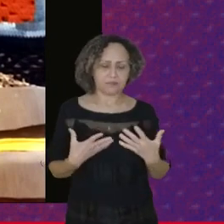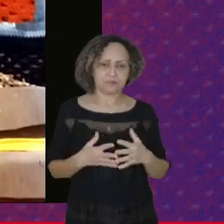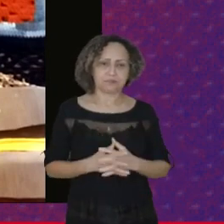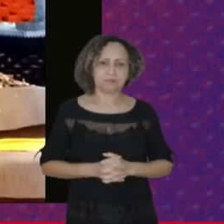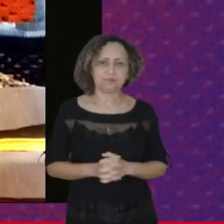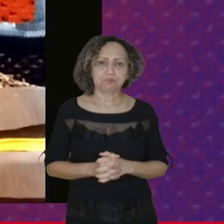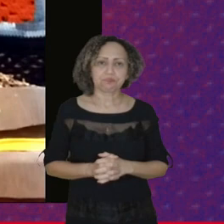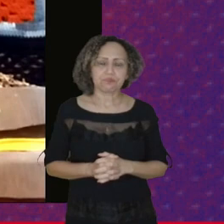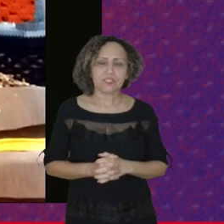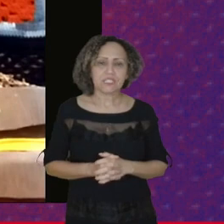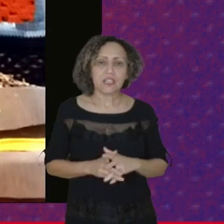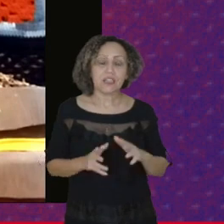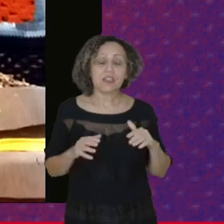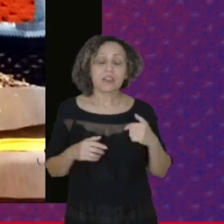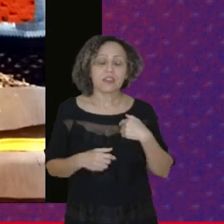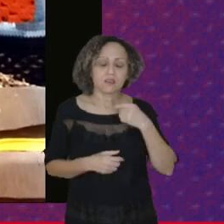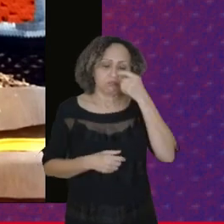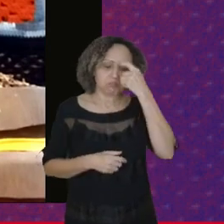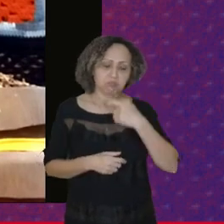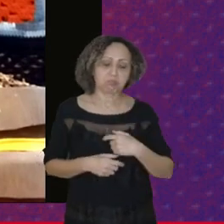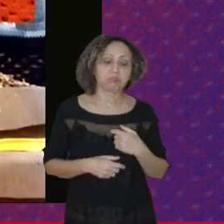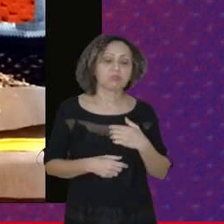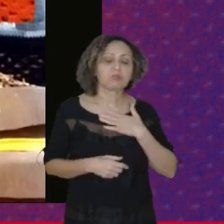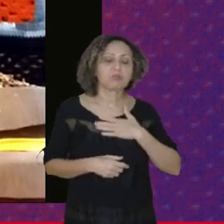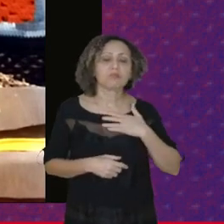Então, eu gostaria de